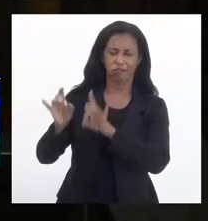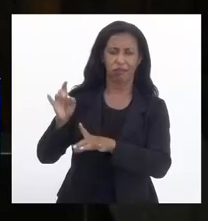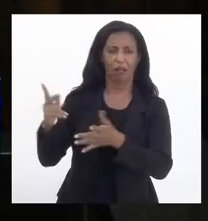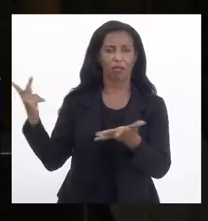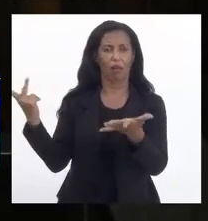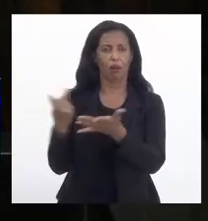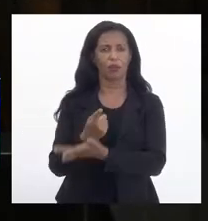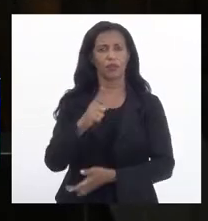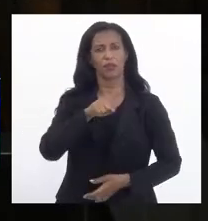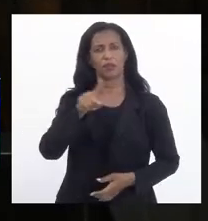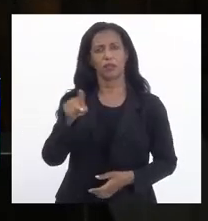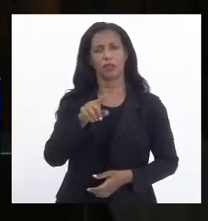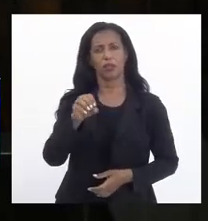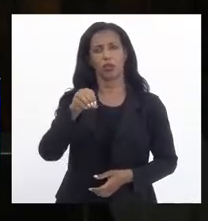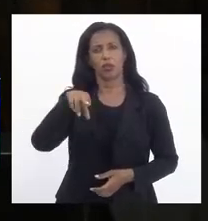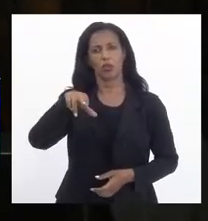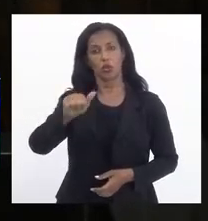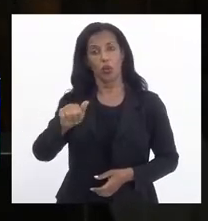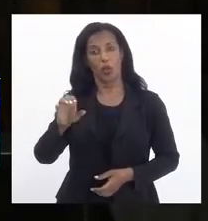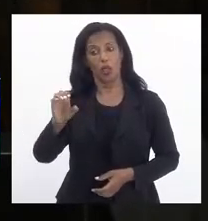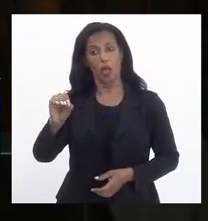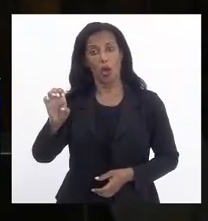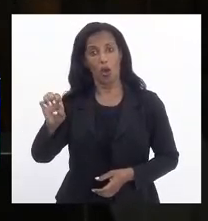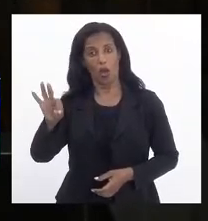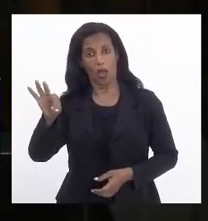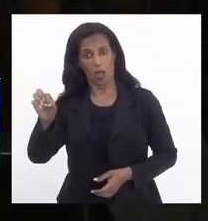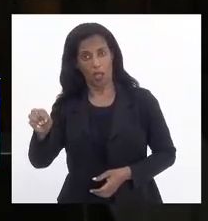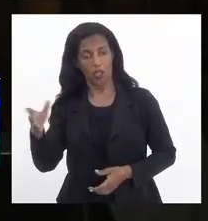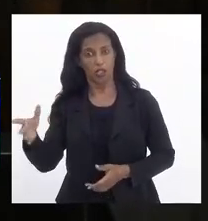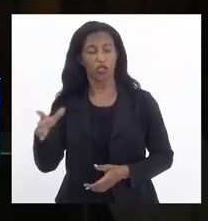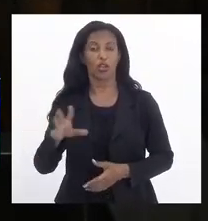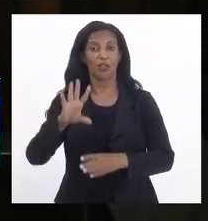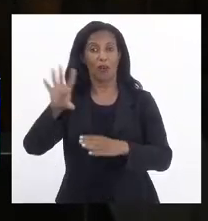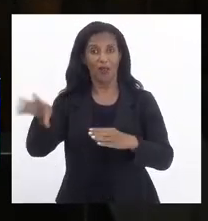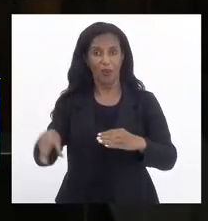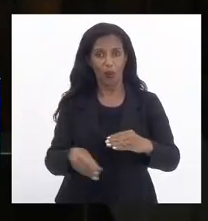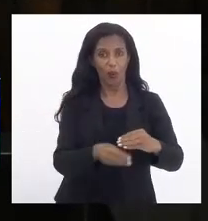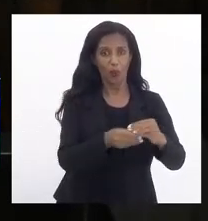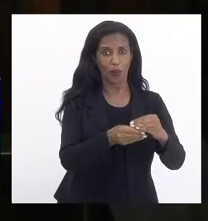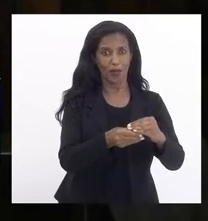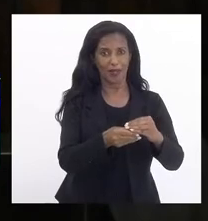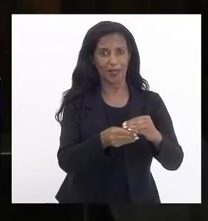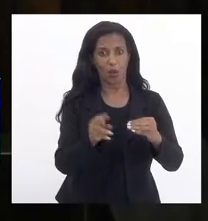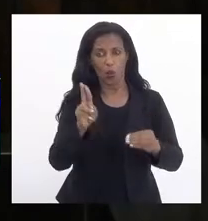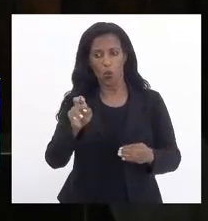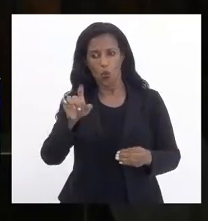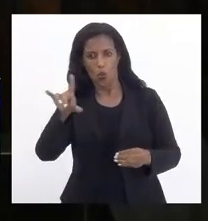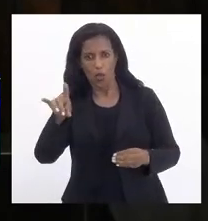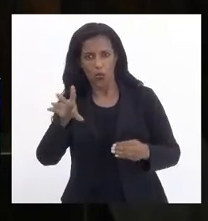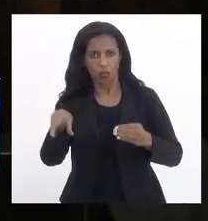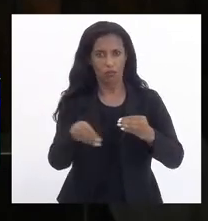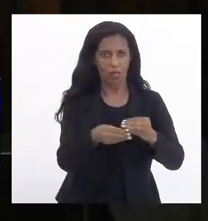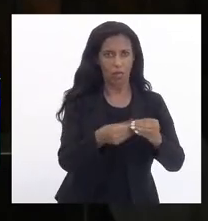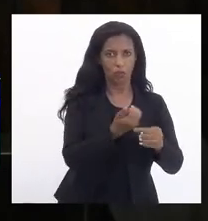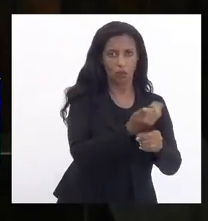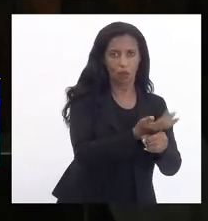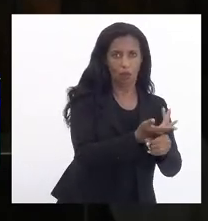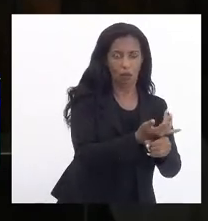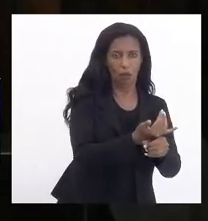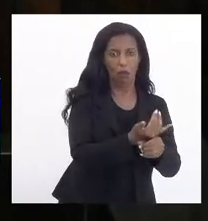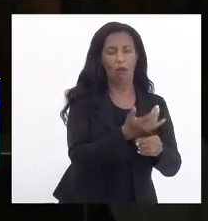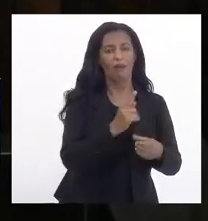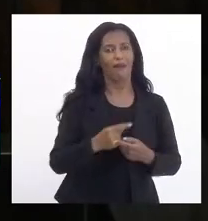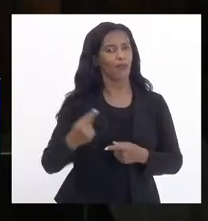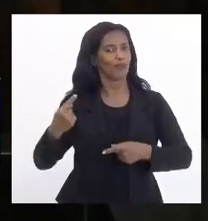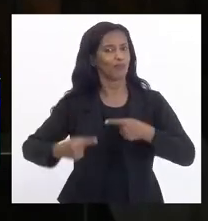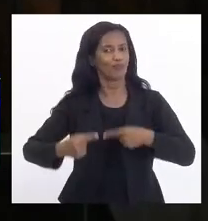Zona Oeste. Então, o debate da incorporação da UESO pela UERJ nesse momento é um debate de sobrevivência do ensino superior na Zona